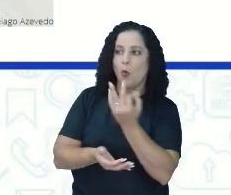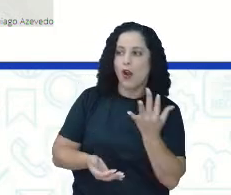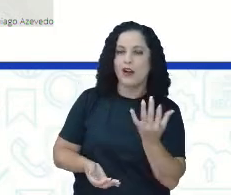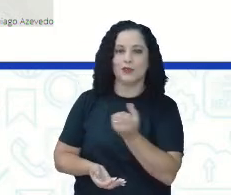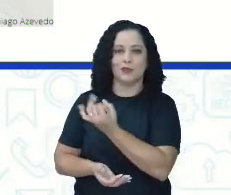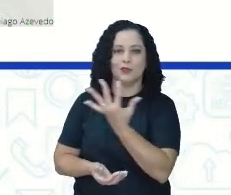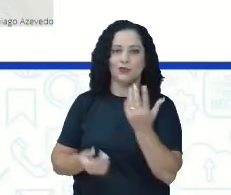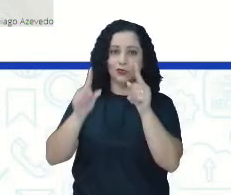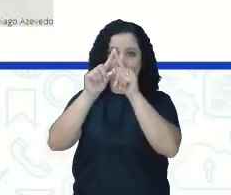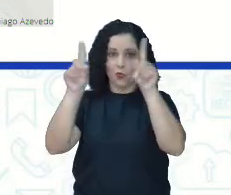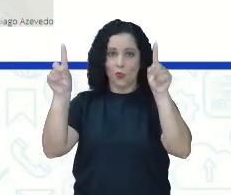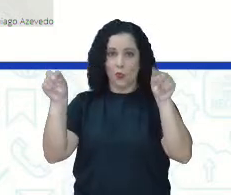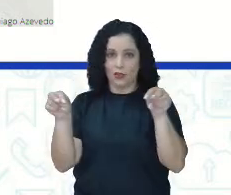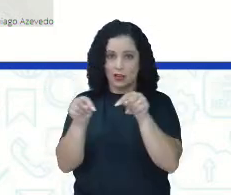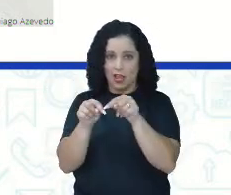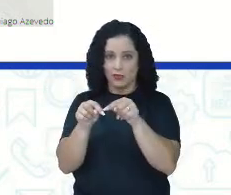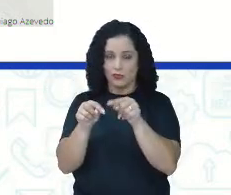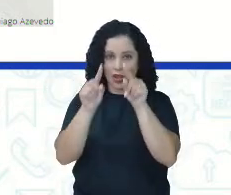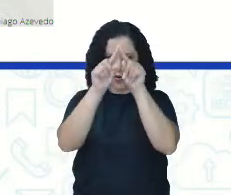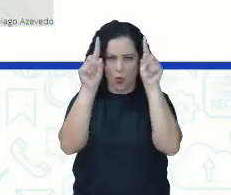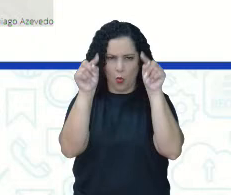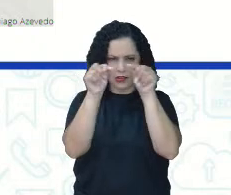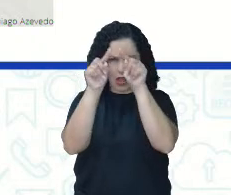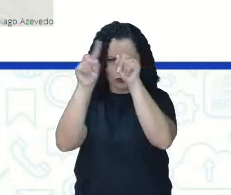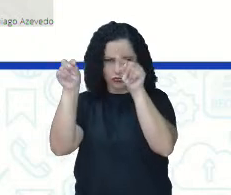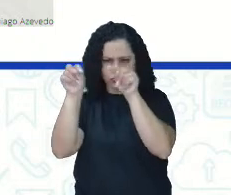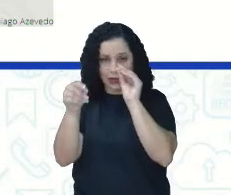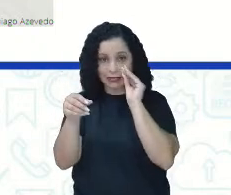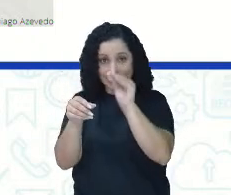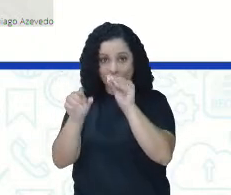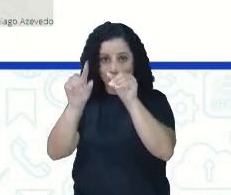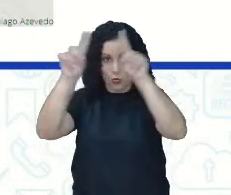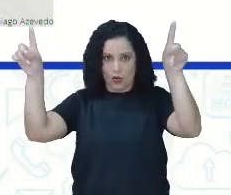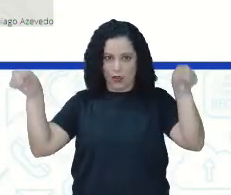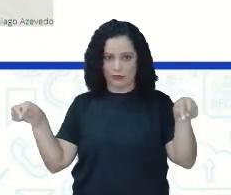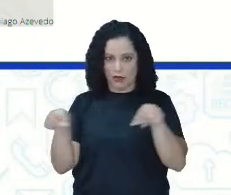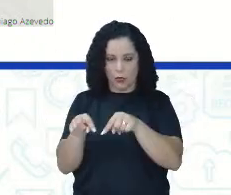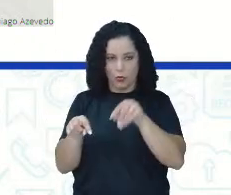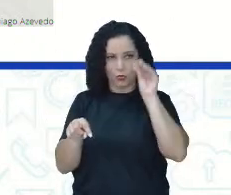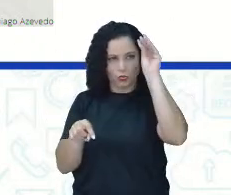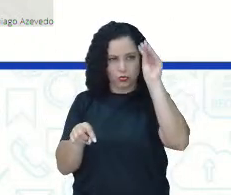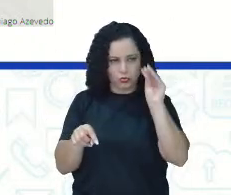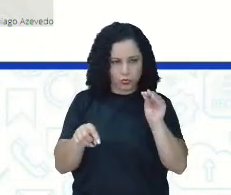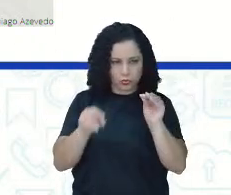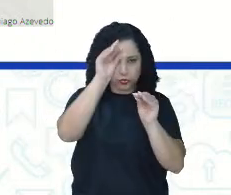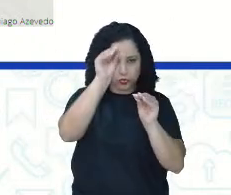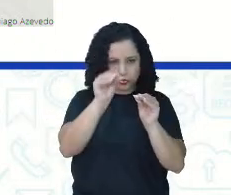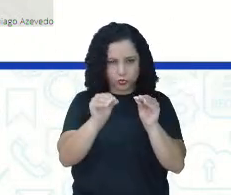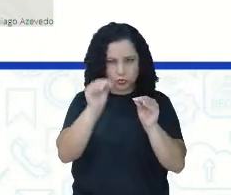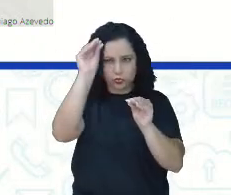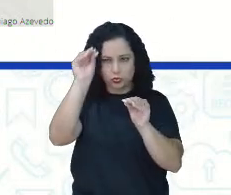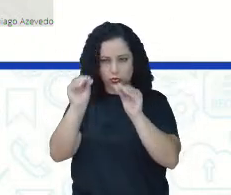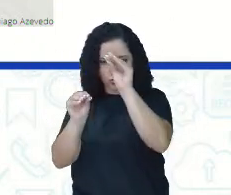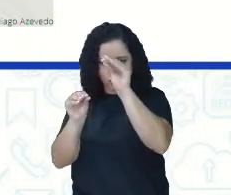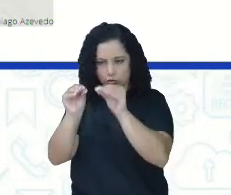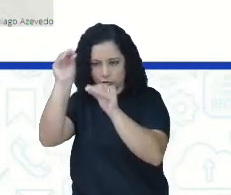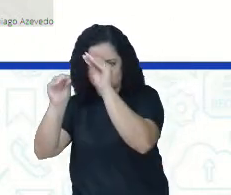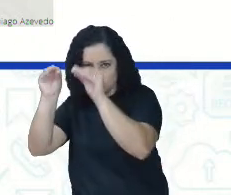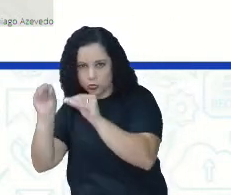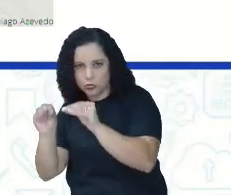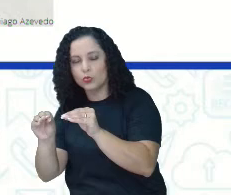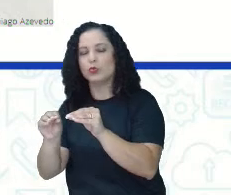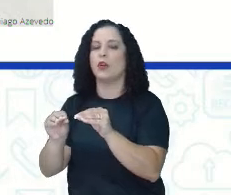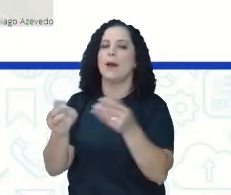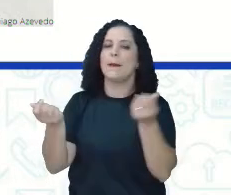quadradinhos possui aquele retângulo, certo? A gente precisa fazer aí o produto, tá? Você pode notar que no retângulo a gente